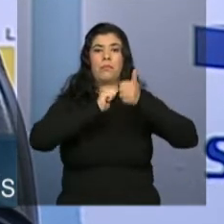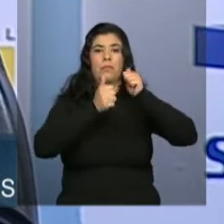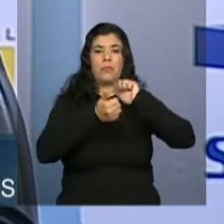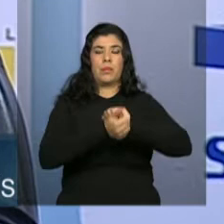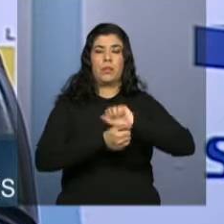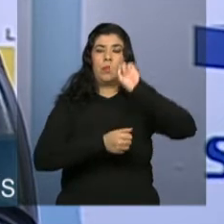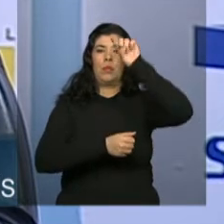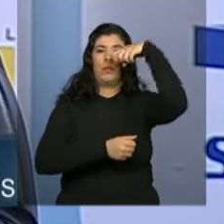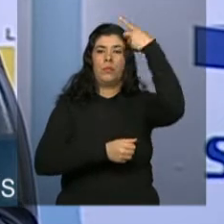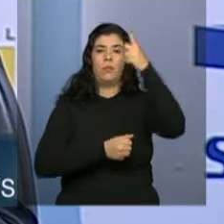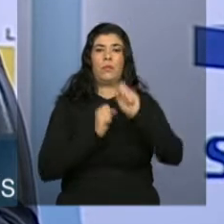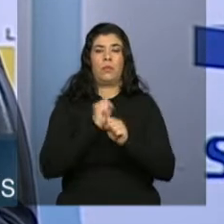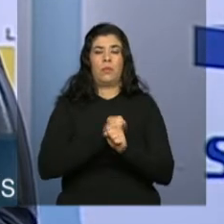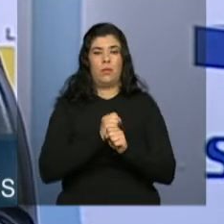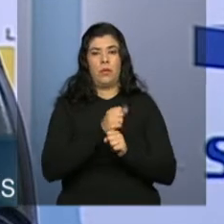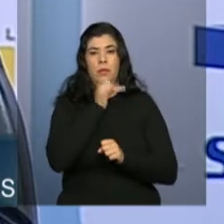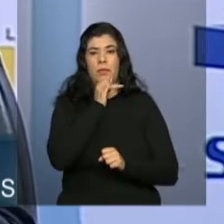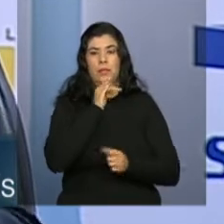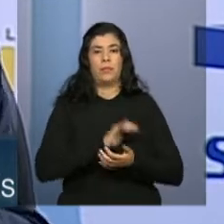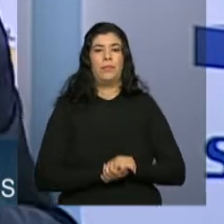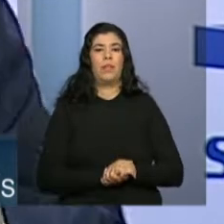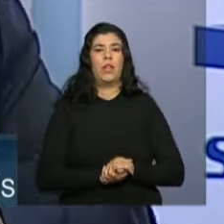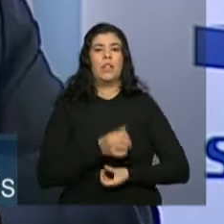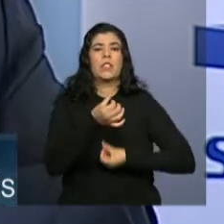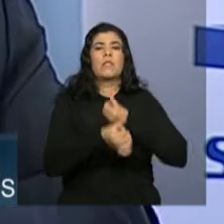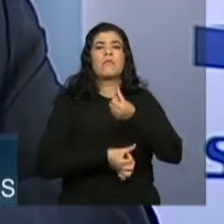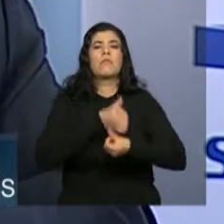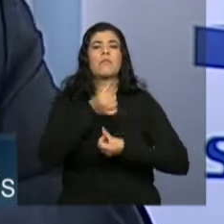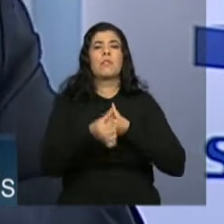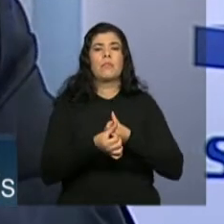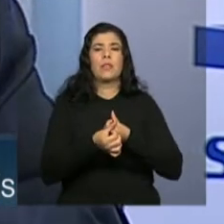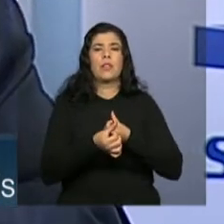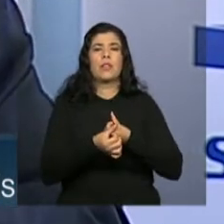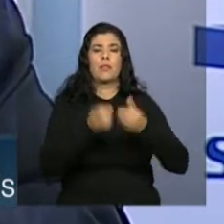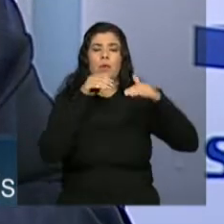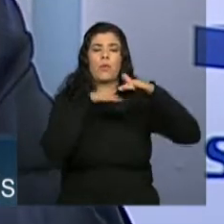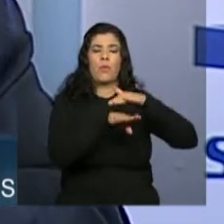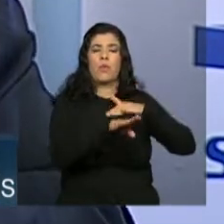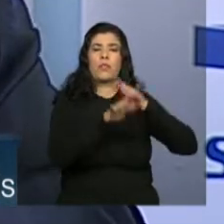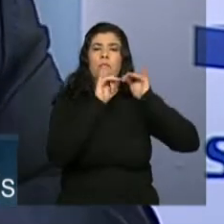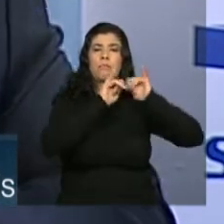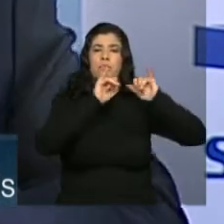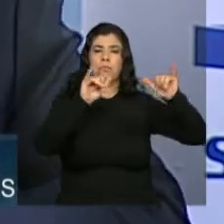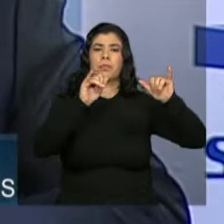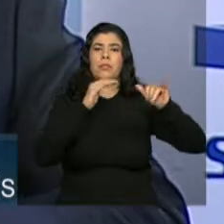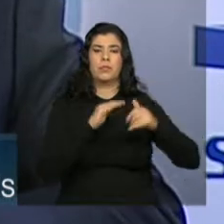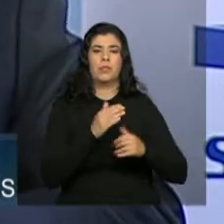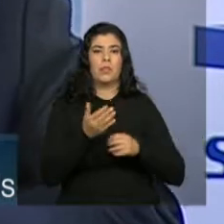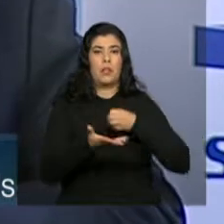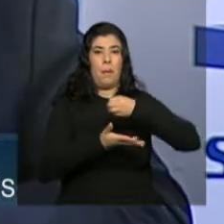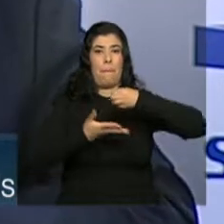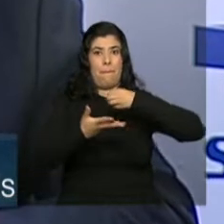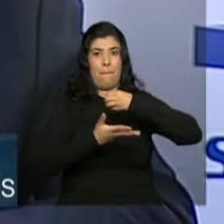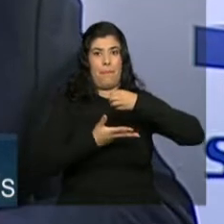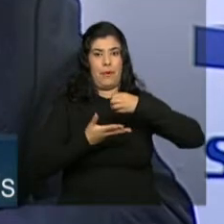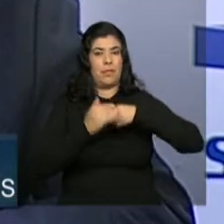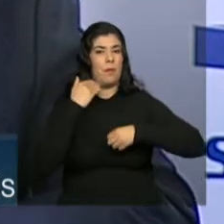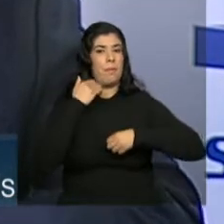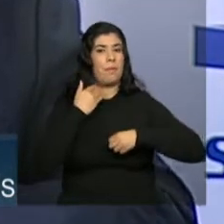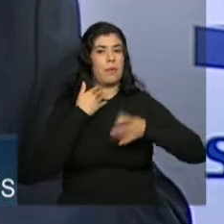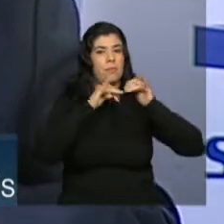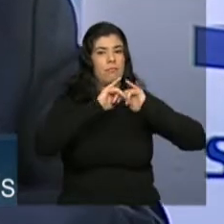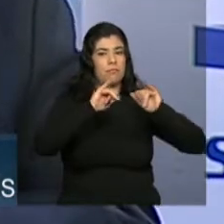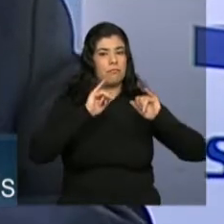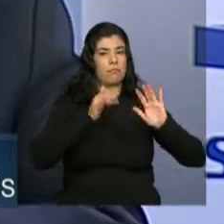próximos anos por exemplo a semestralidade do banco de dados a gente o banco de dados já tá fechado a gente dá utilizar o banco de dados logo que já foi entregue